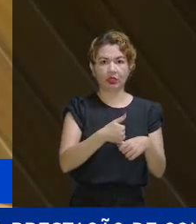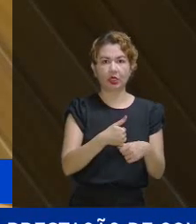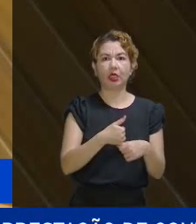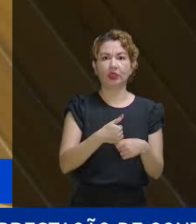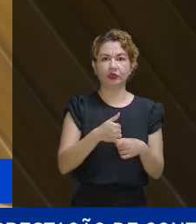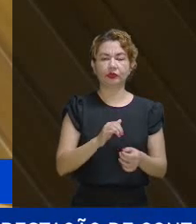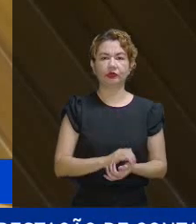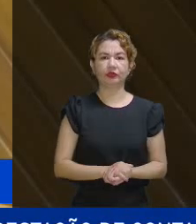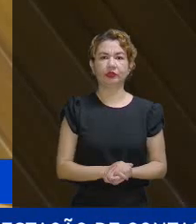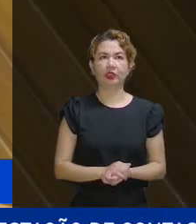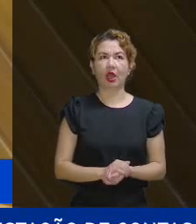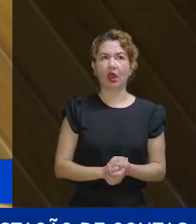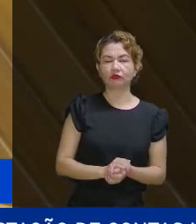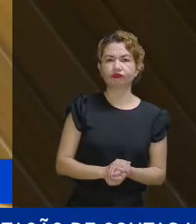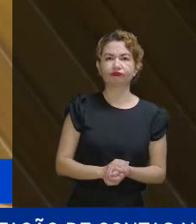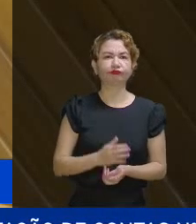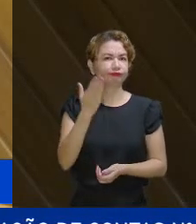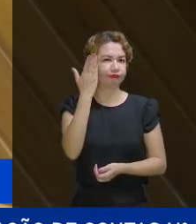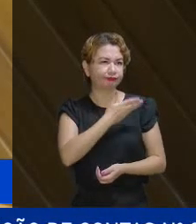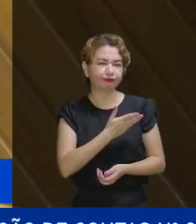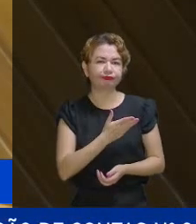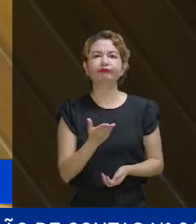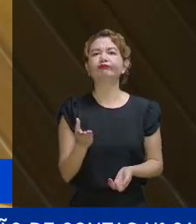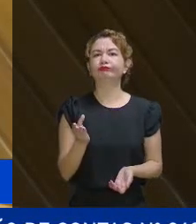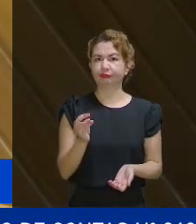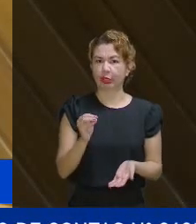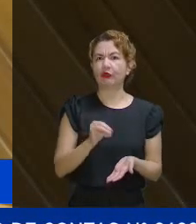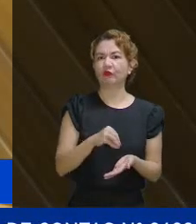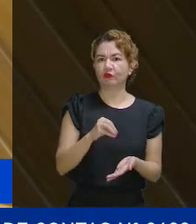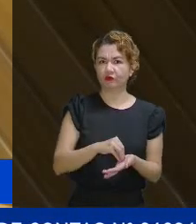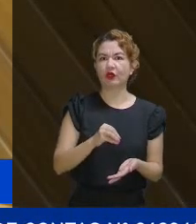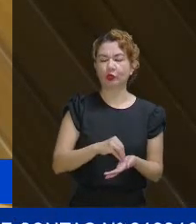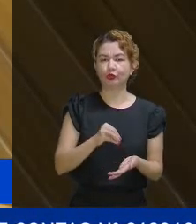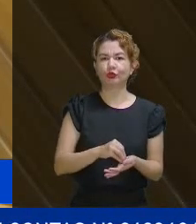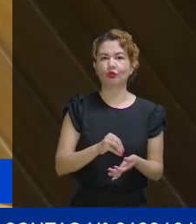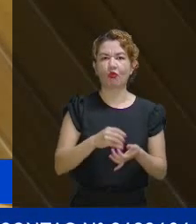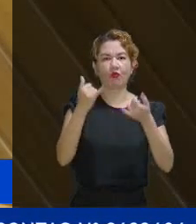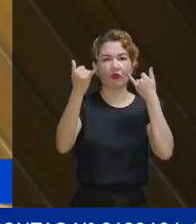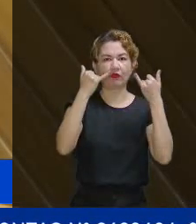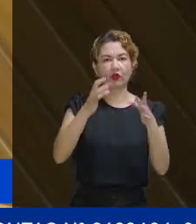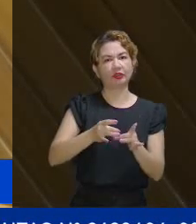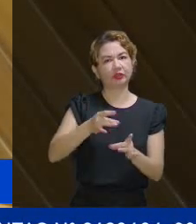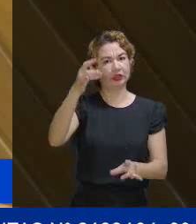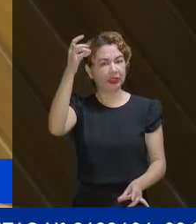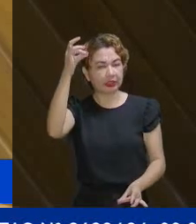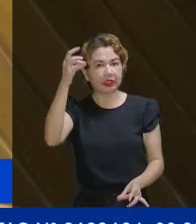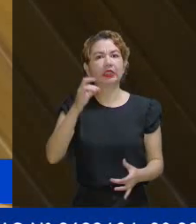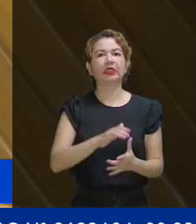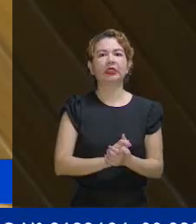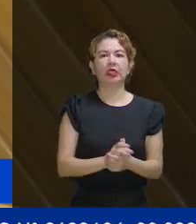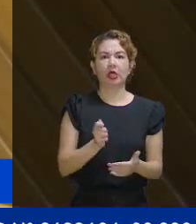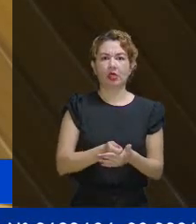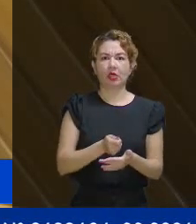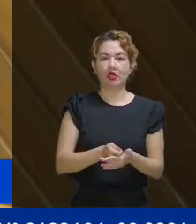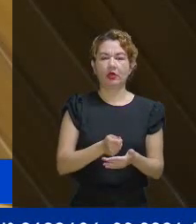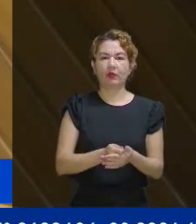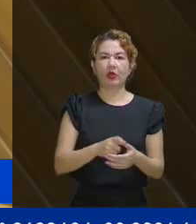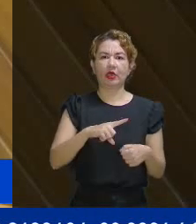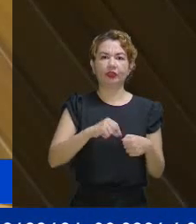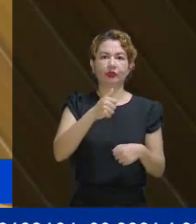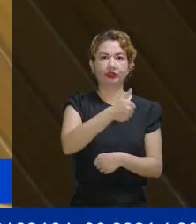combustível não foi adequadamente comprovado, em razão da ausência de informações detalhadas exigidas pelo